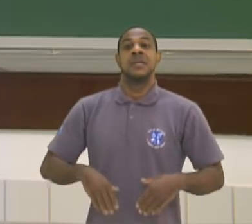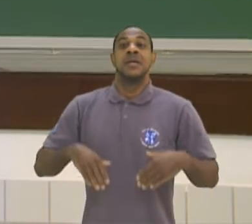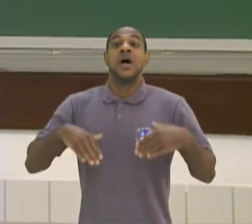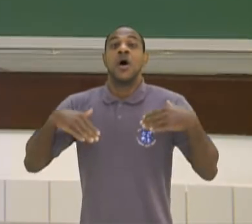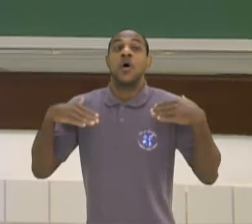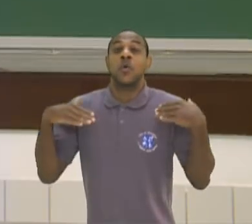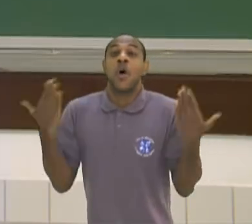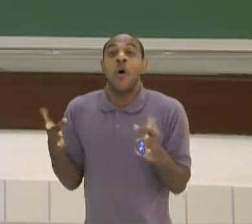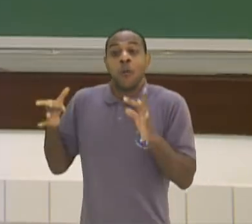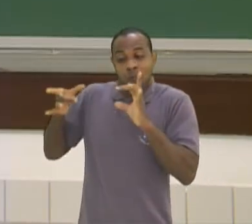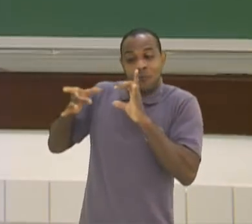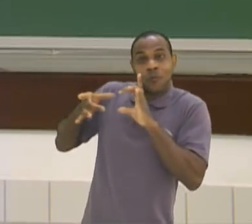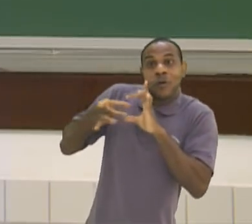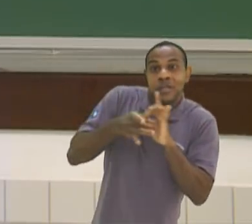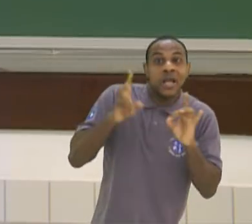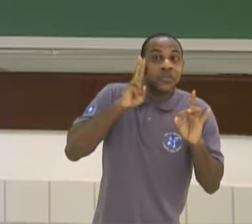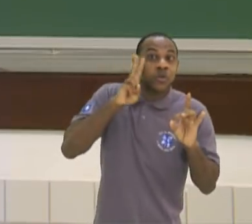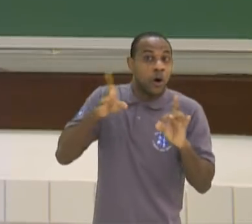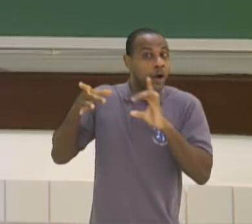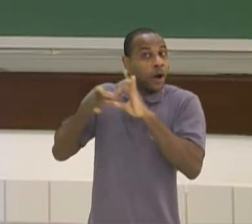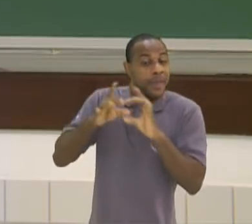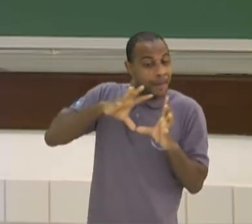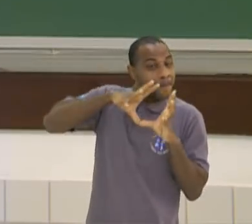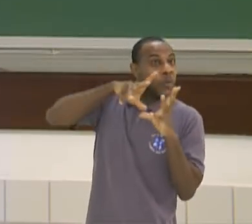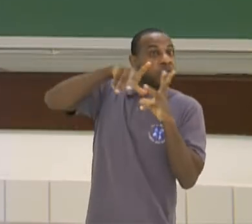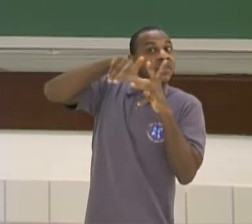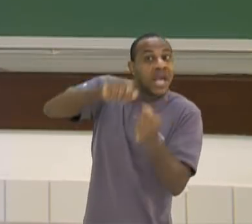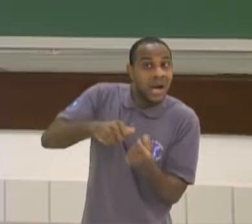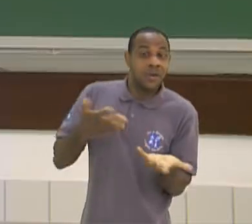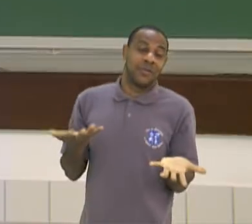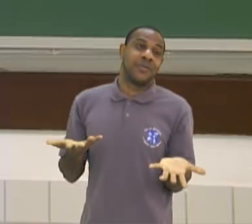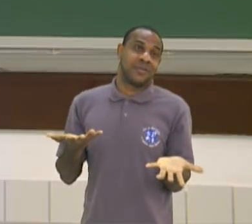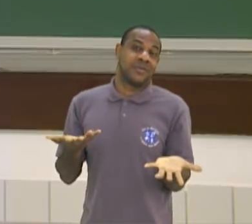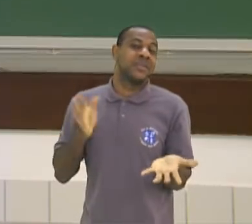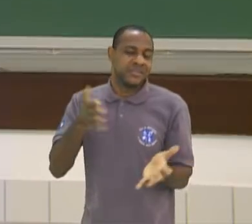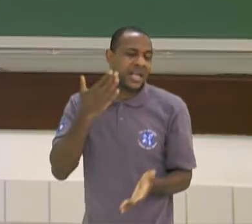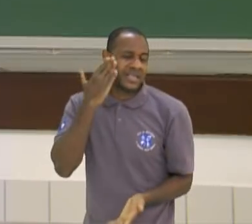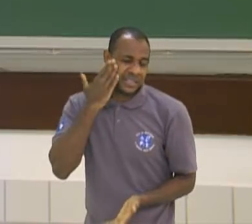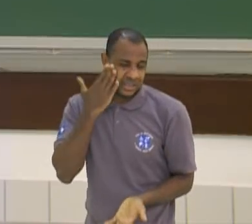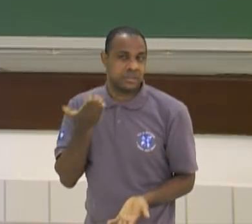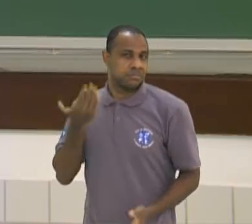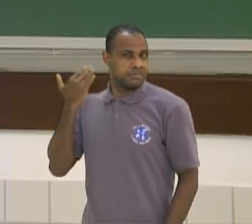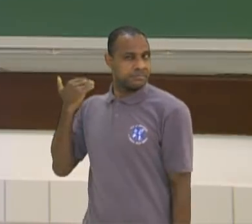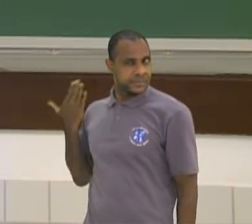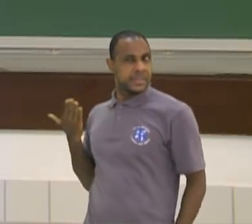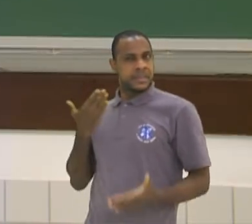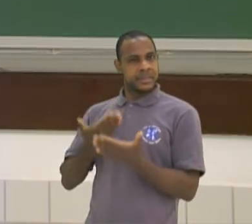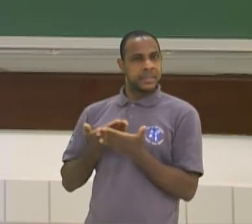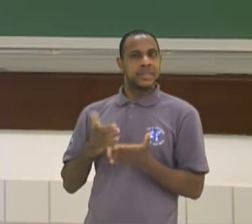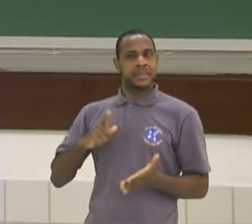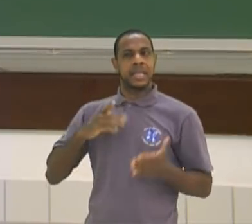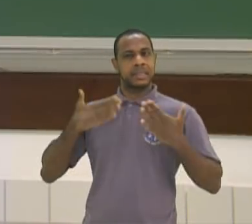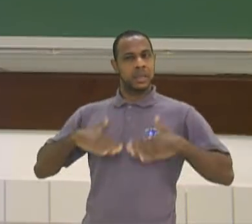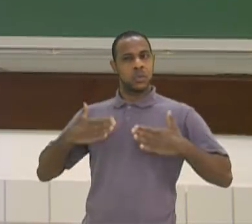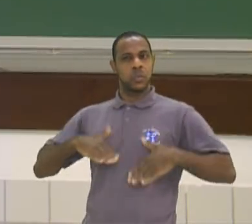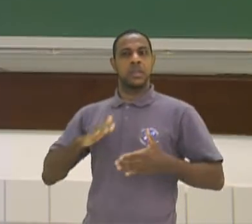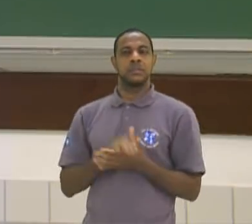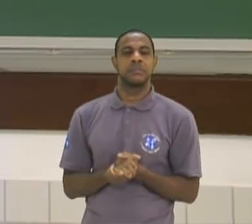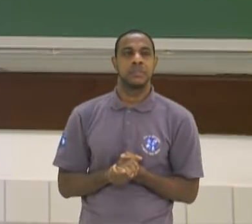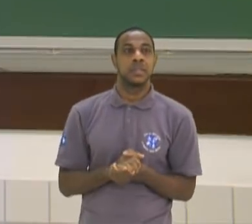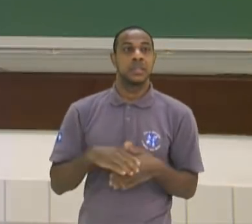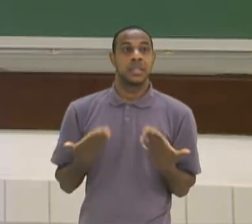qual o contexto mundial? Nas últimas aulas você já entendeu qual é o contexto mundial, tá bem tranquilo para você,